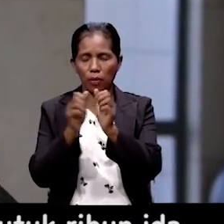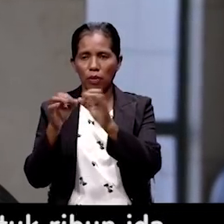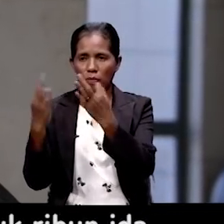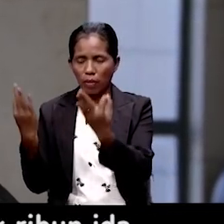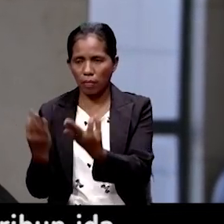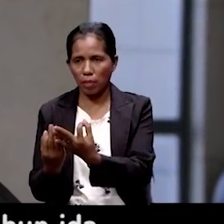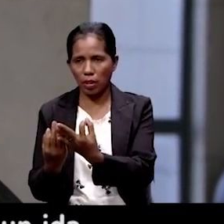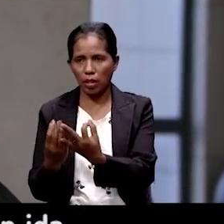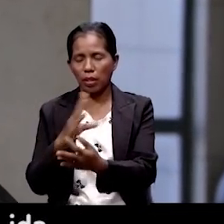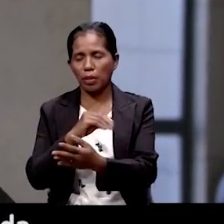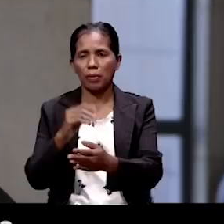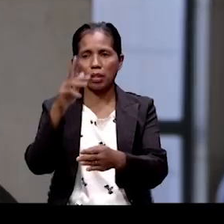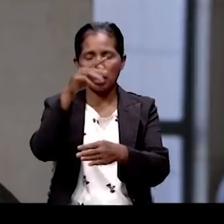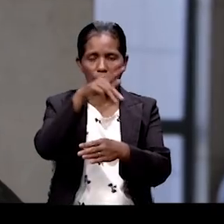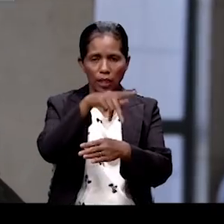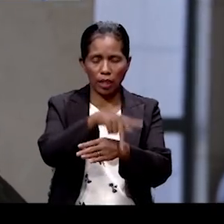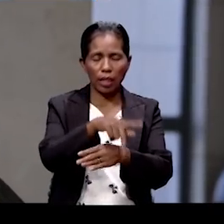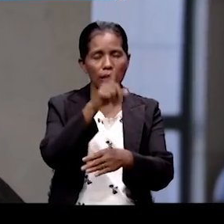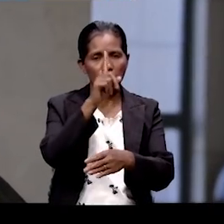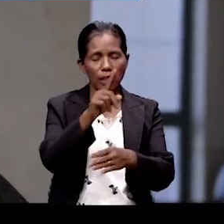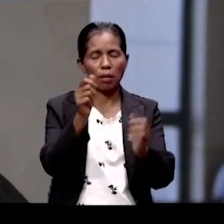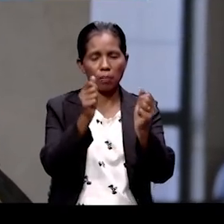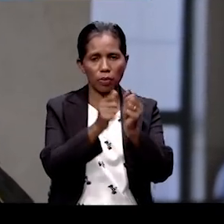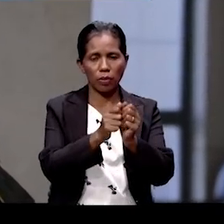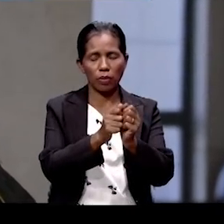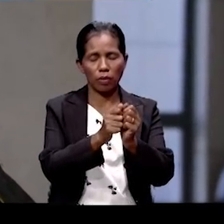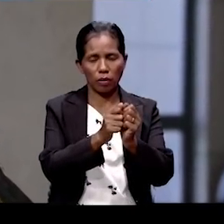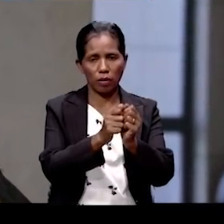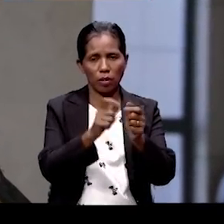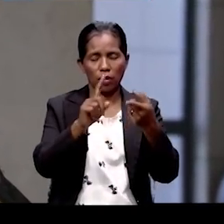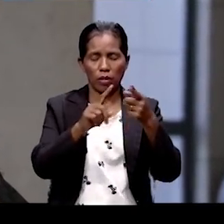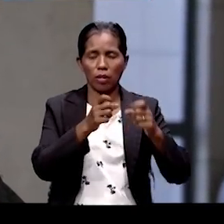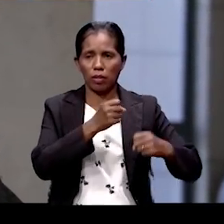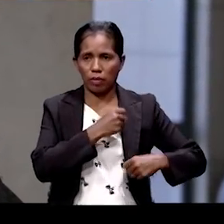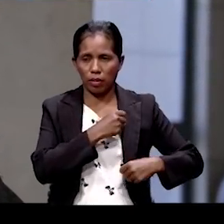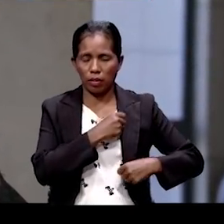o componente de pequena pertence, e o cibaco e fazer.